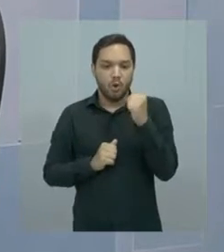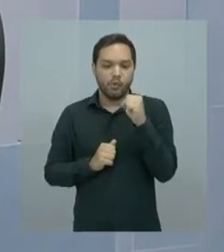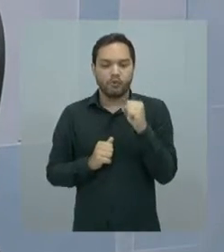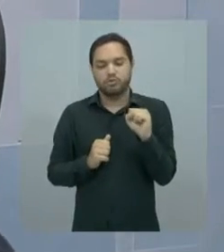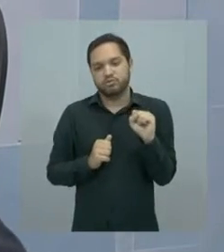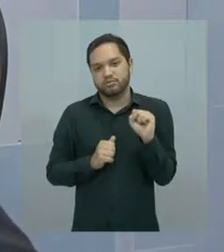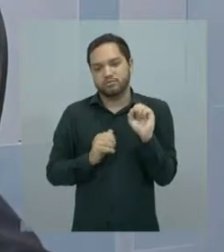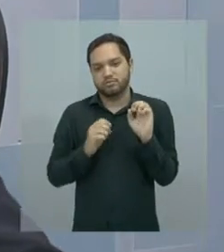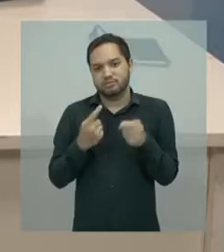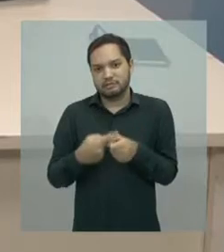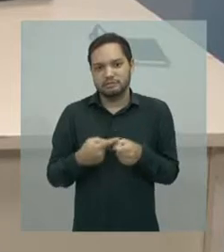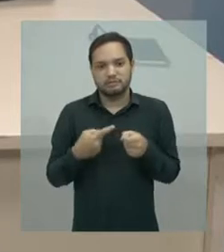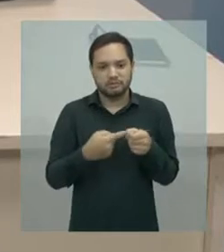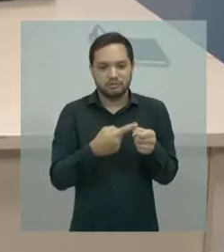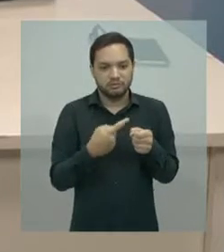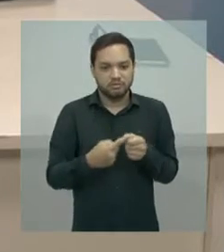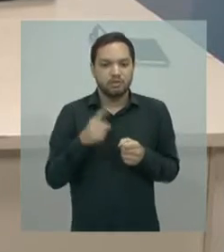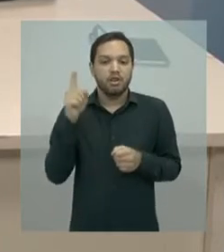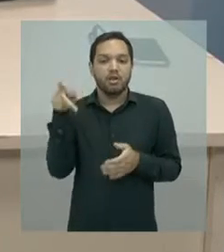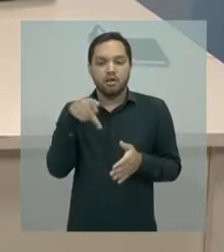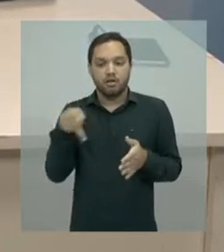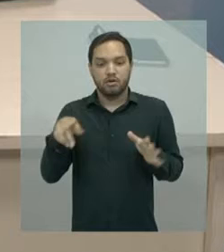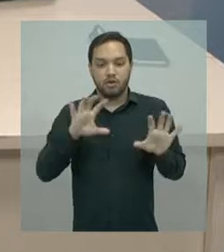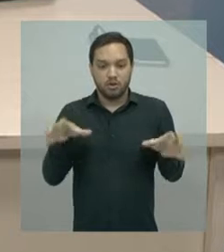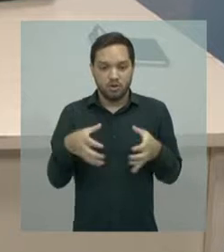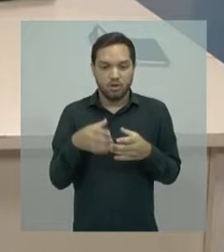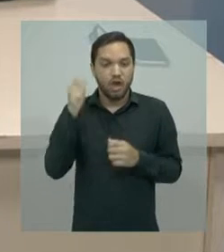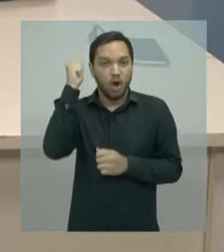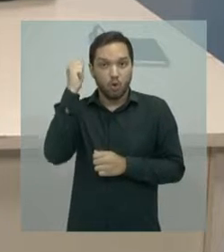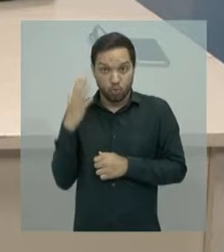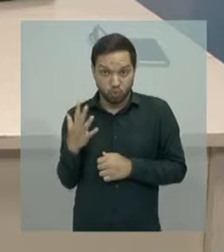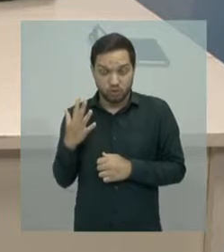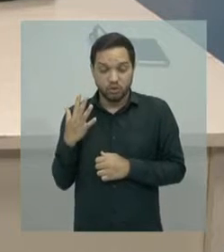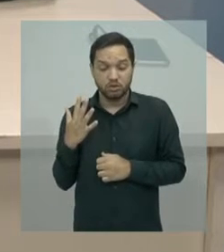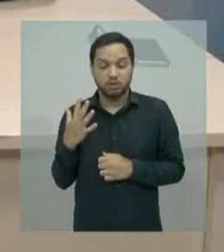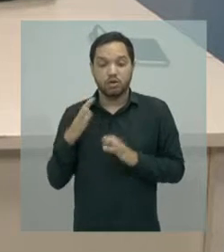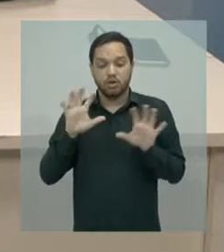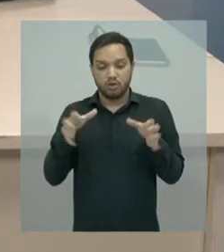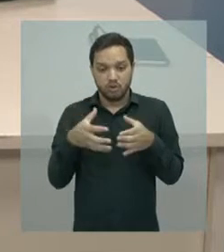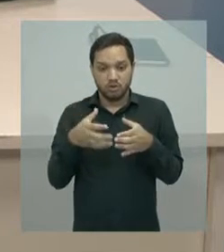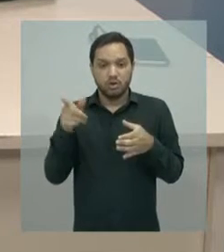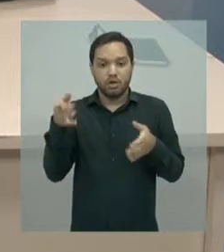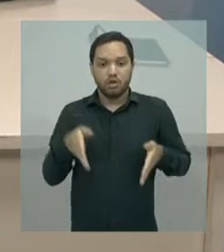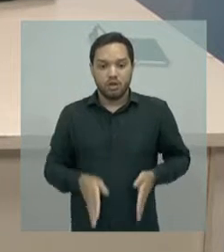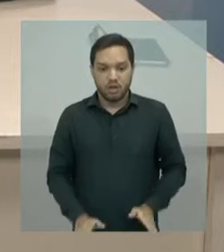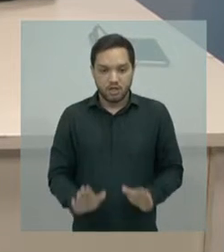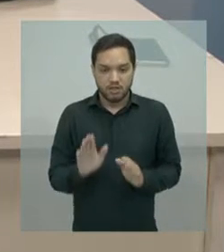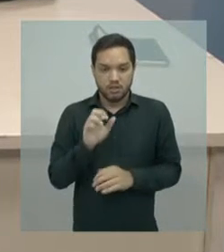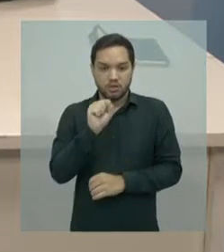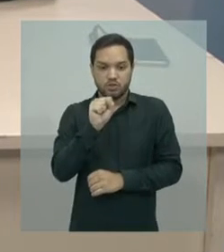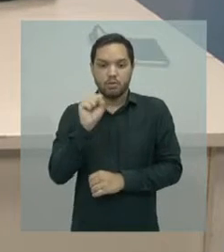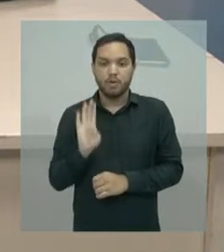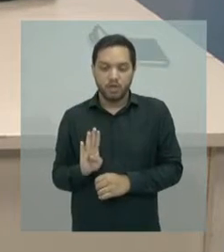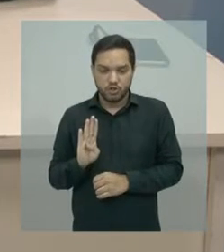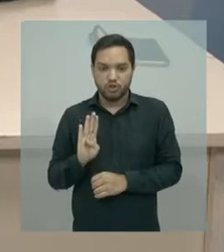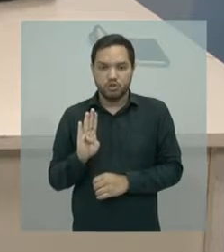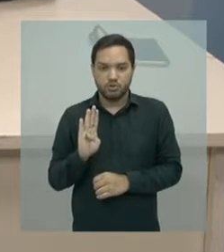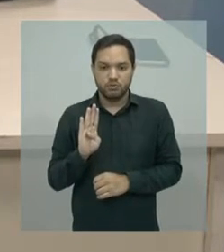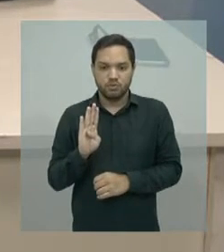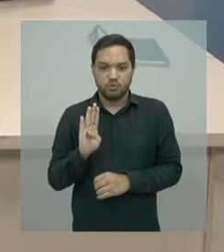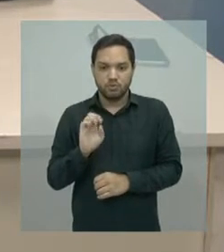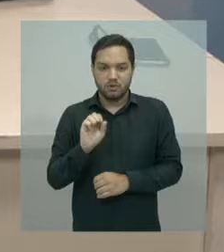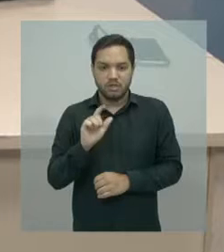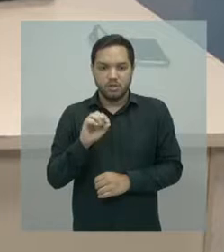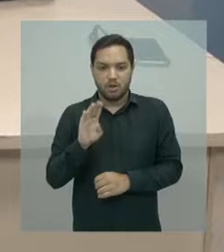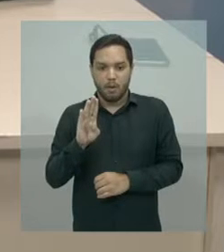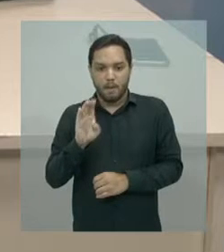outros 5. E a presidente da comissão que o deputado falou, Augusta Brito, é natural lá de São Benedito, né, São Benedito também. 9, né?